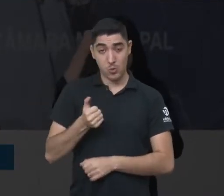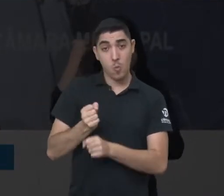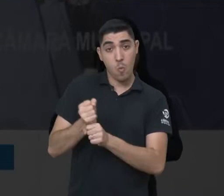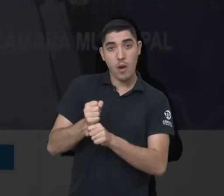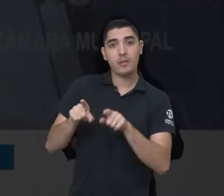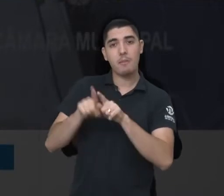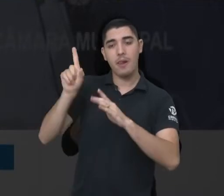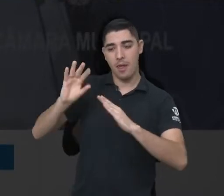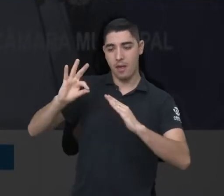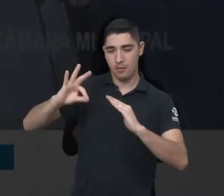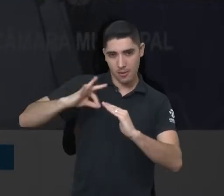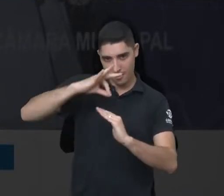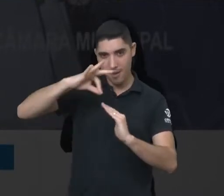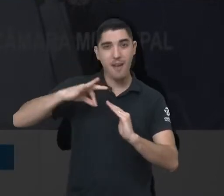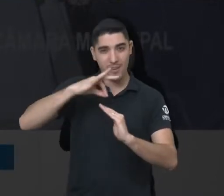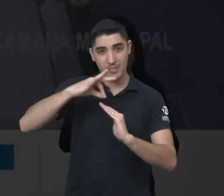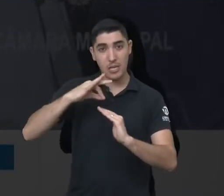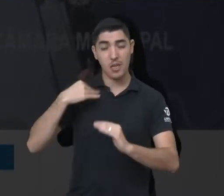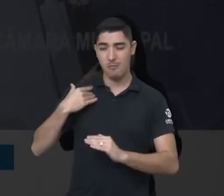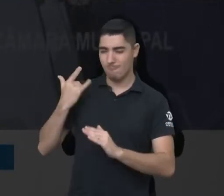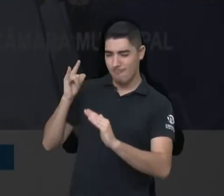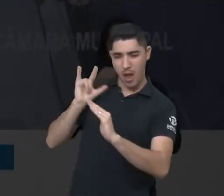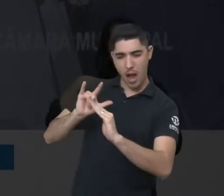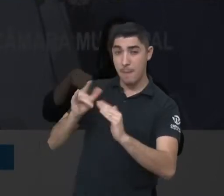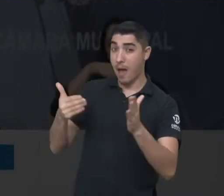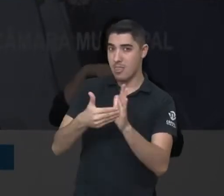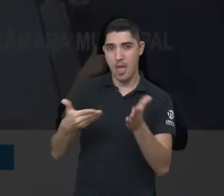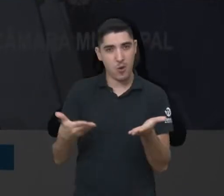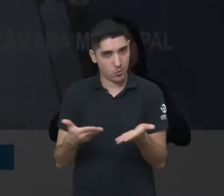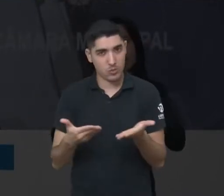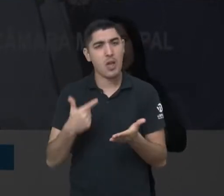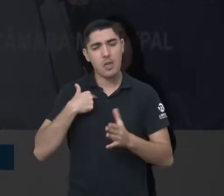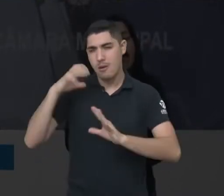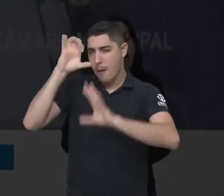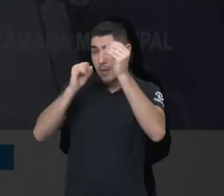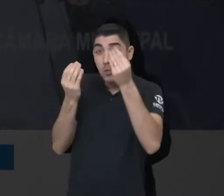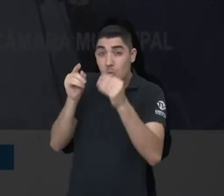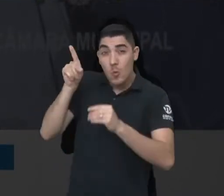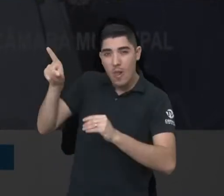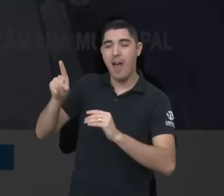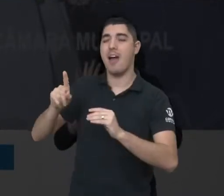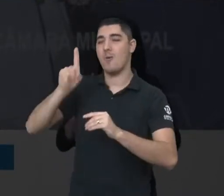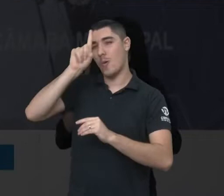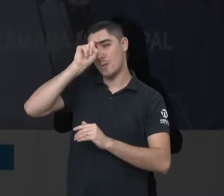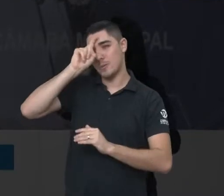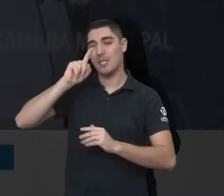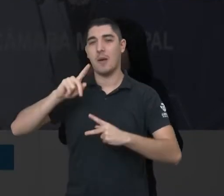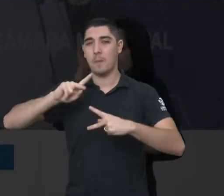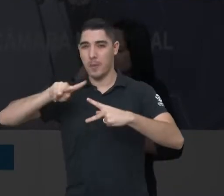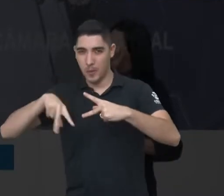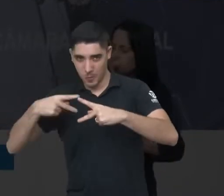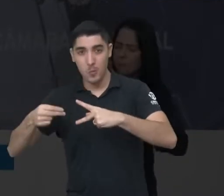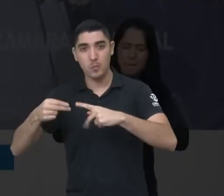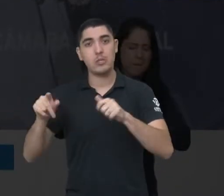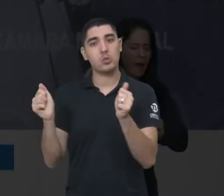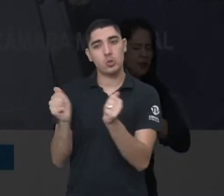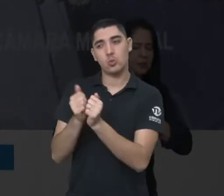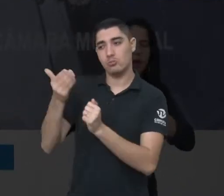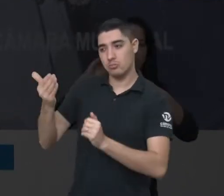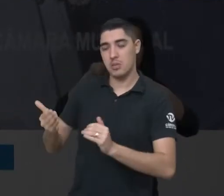Santa Casa, que eu sempre amei e amo até hoje, mas aprendi muito no Pio XII e com a